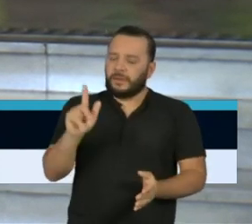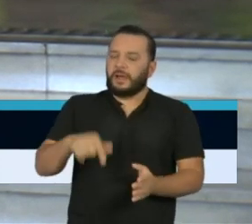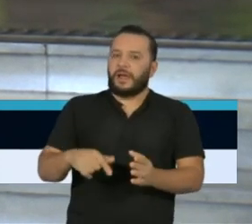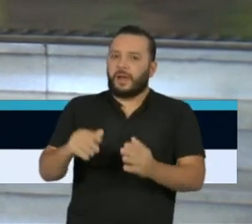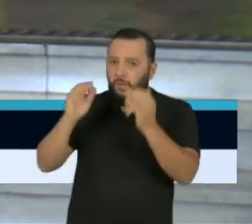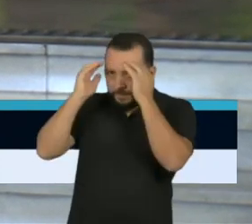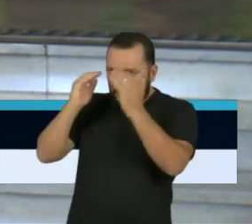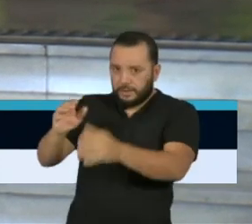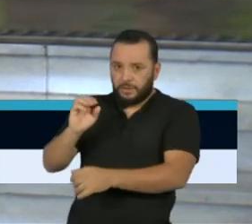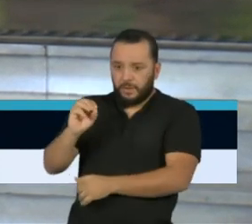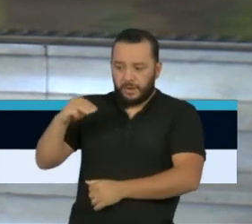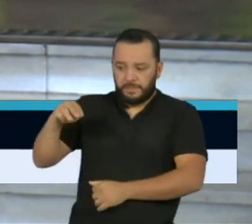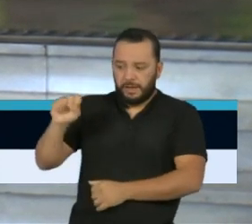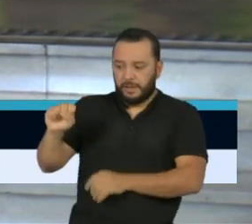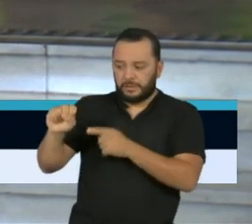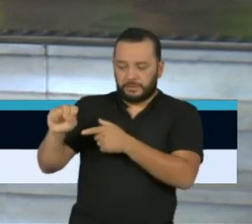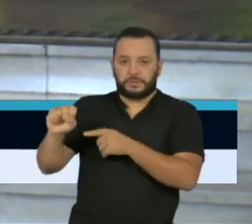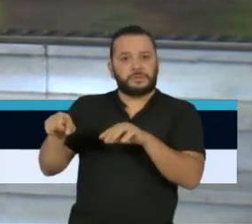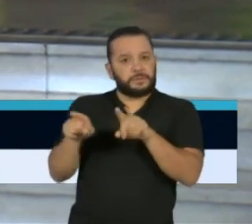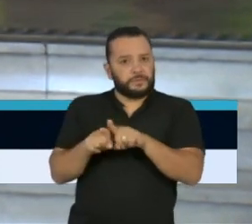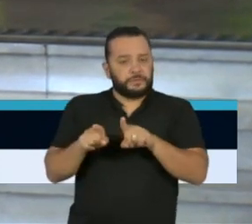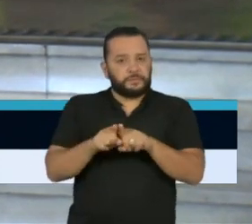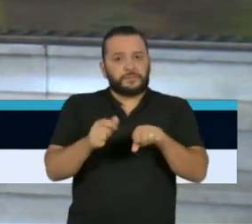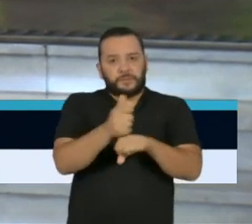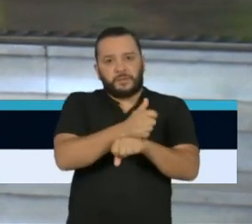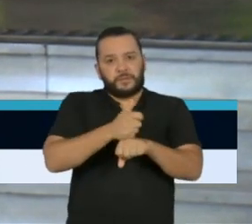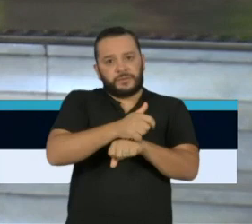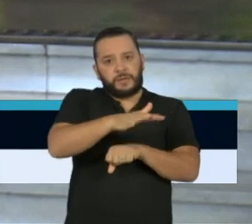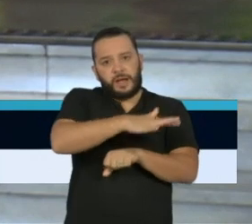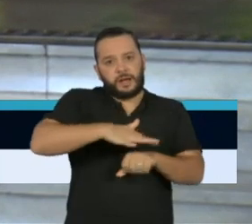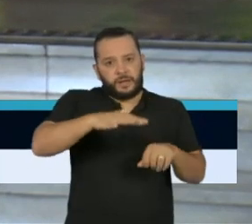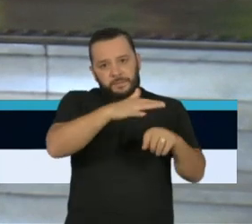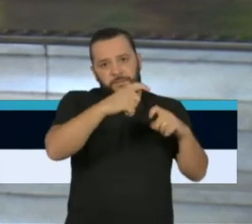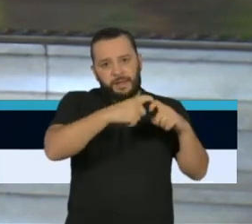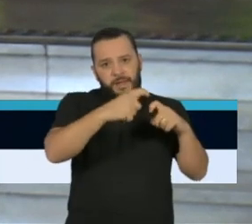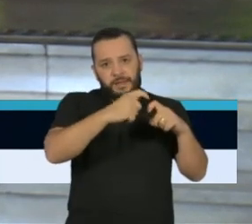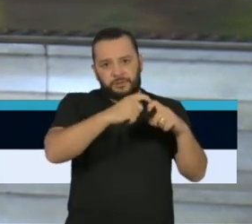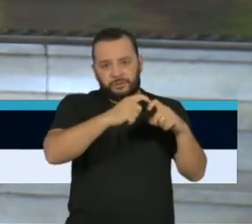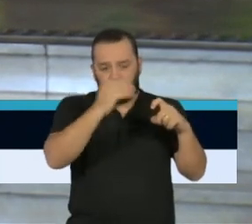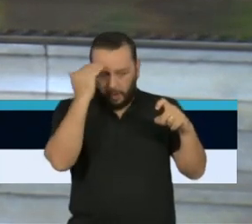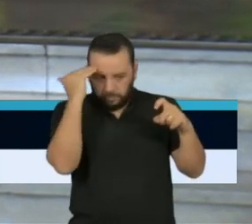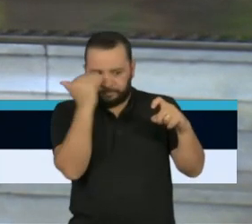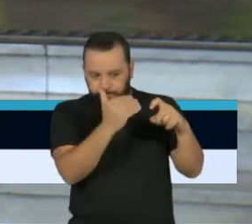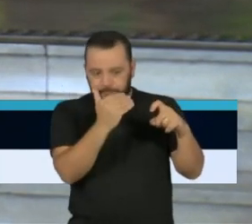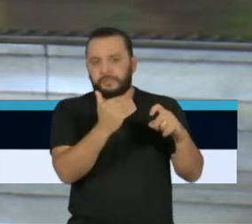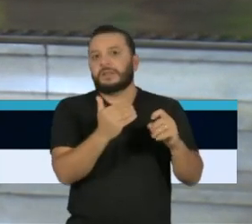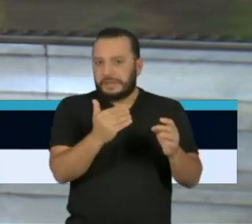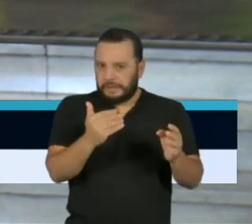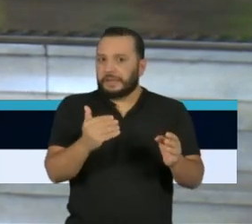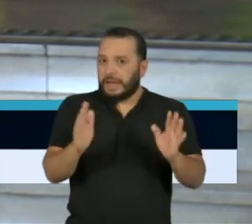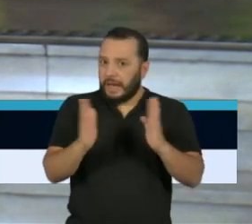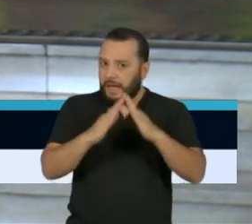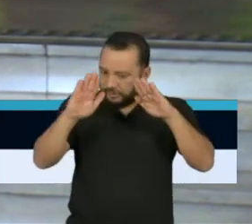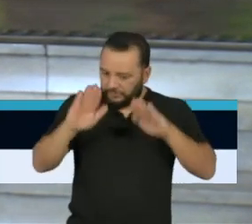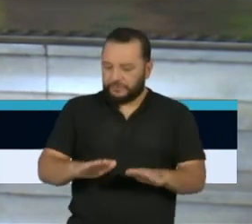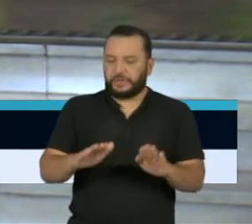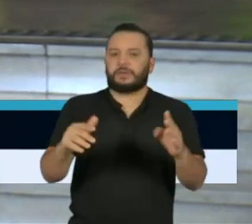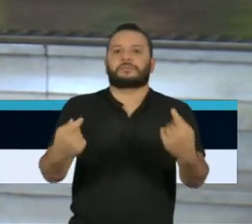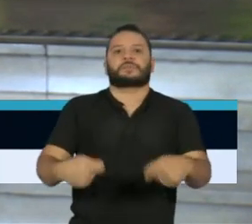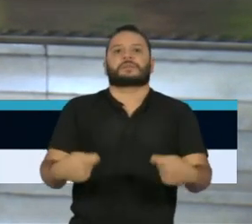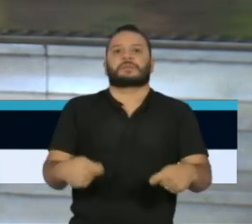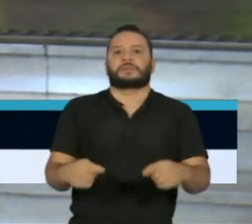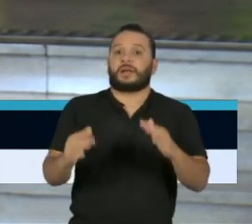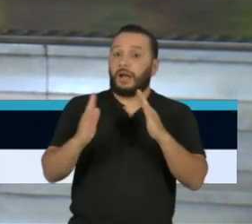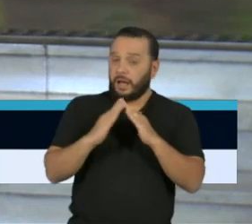Mundial da Saúde e dos profissionais da medicina para que as pessoas respeitem o isolamento. O isolamento é